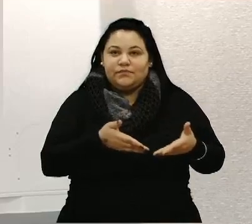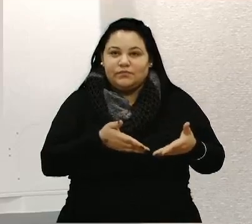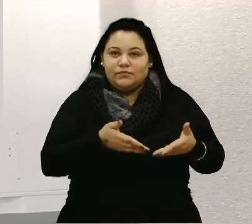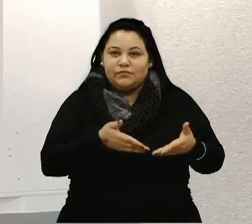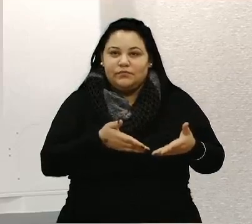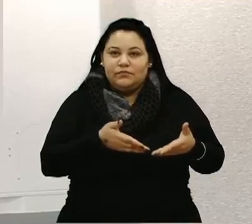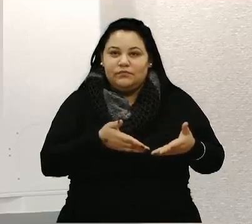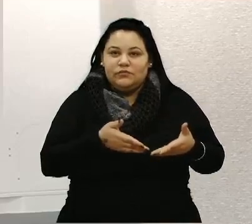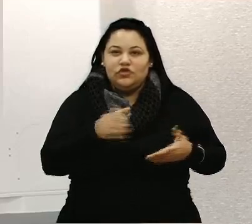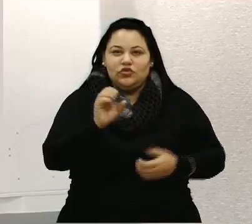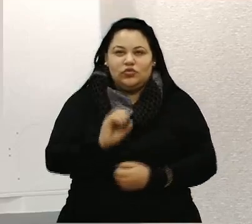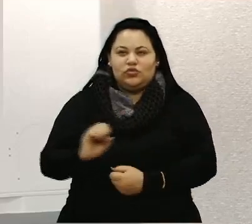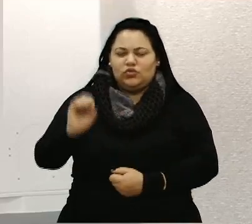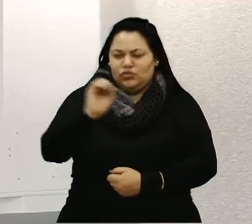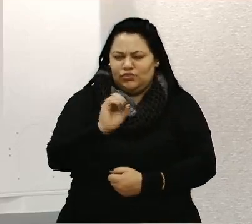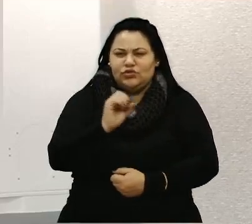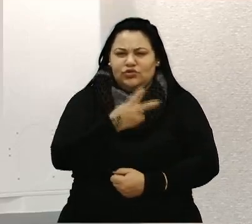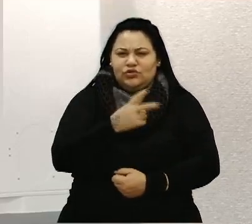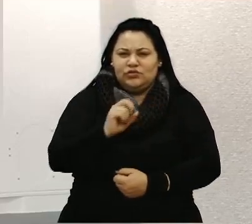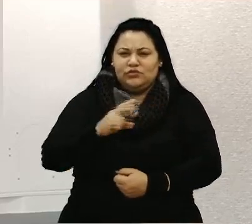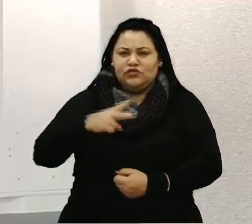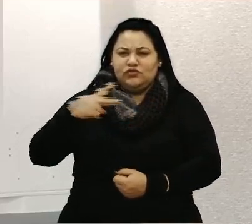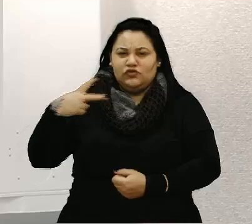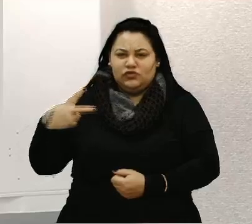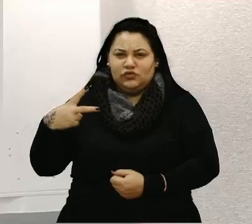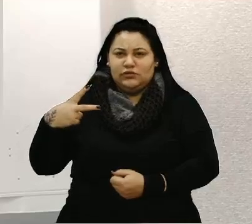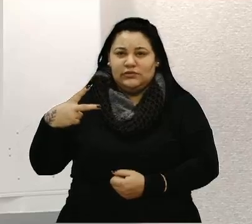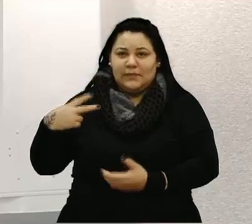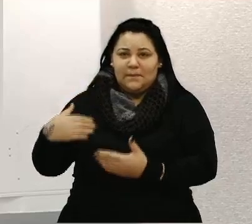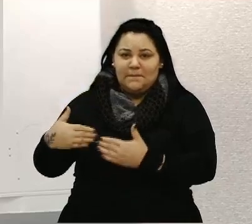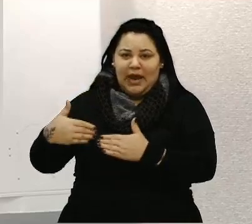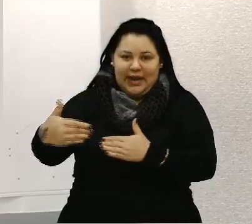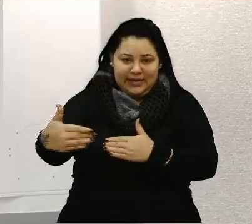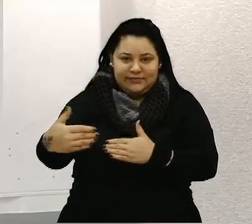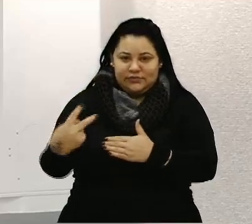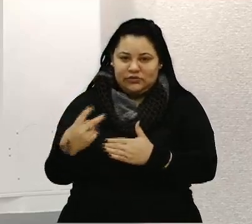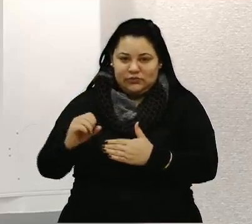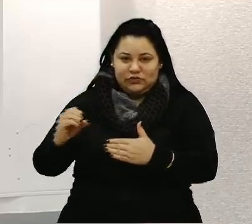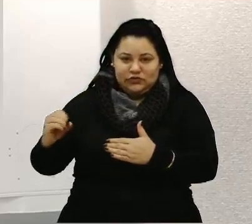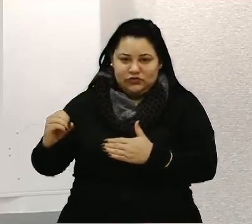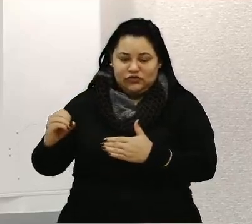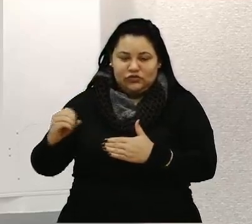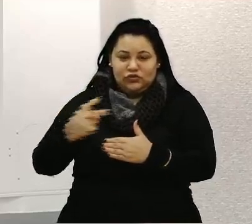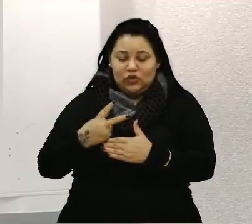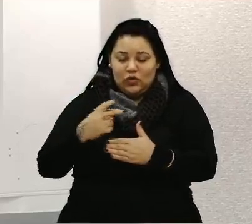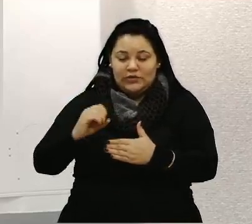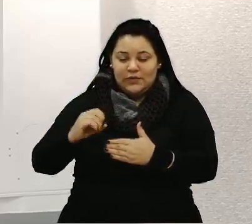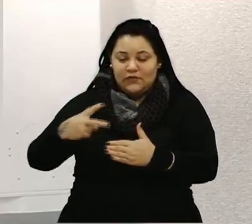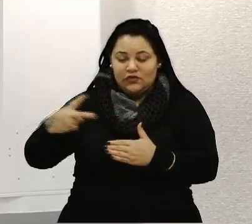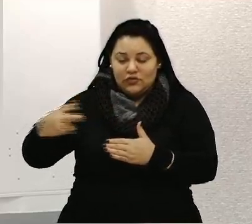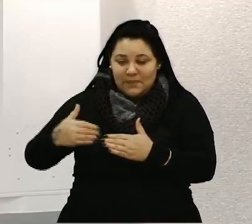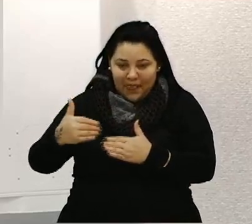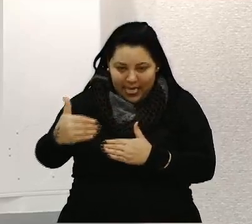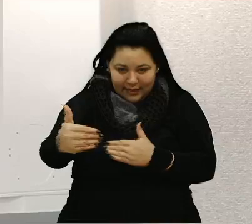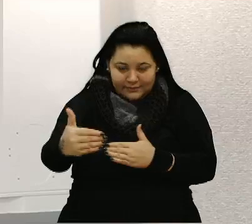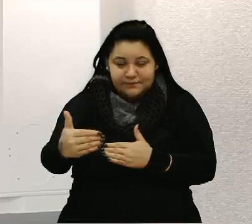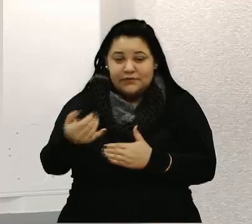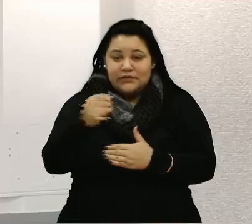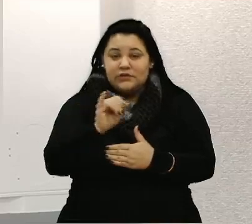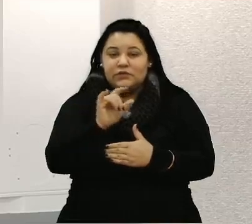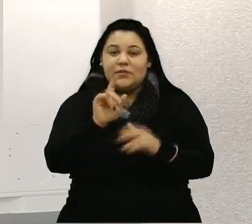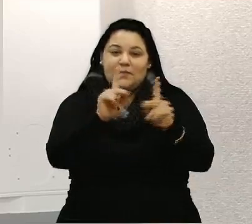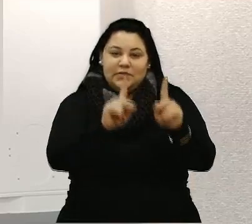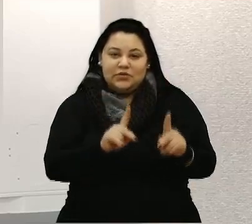desde outubro de 2022 para cá, né? Se alguém que,